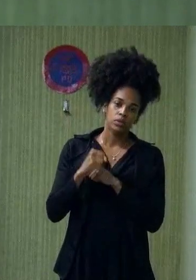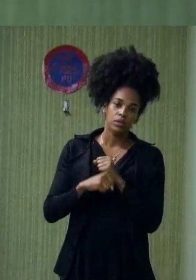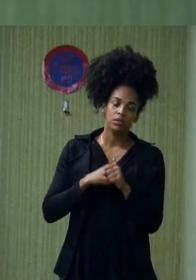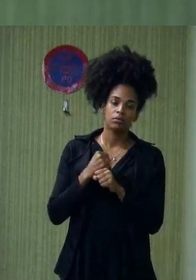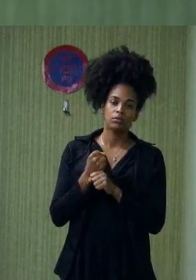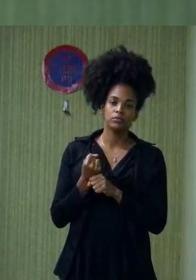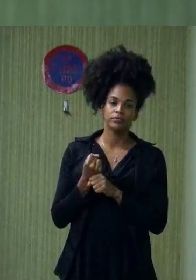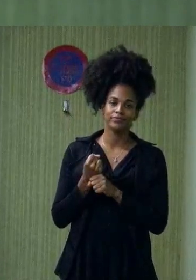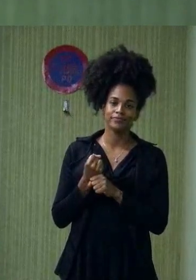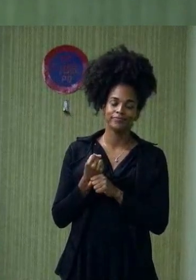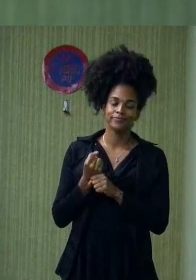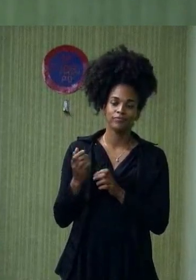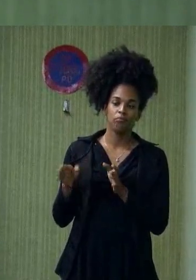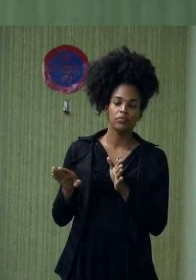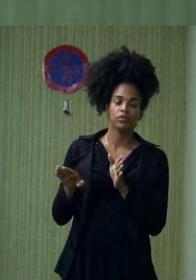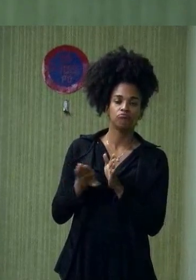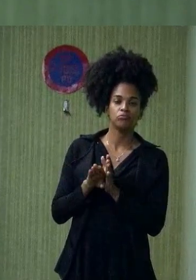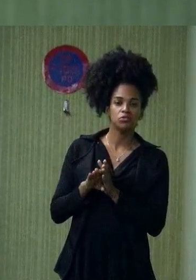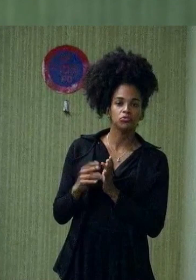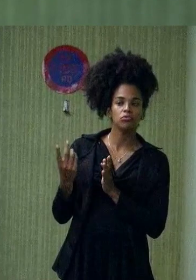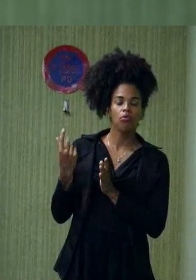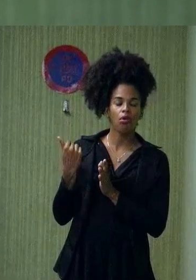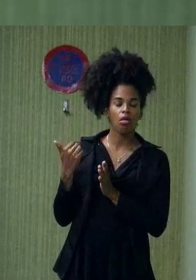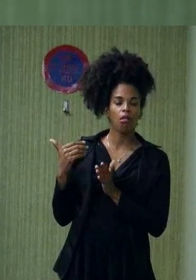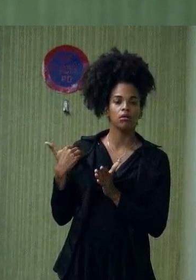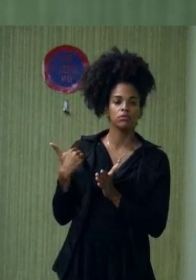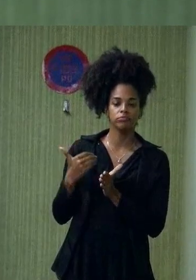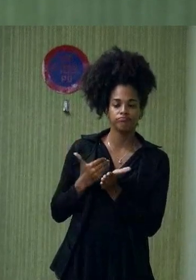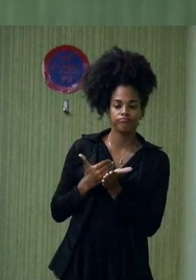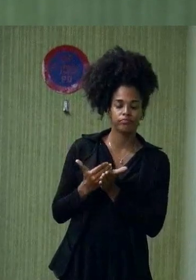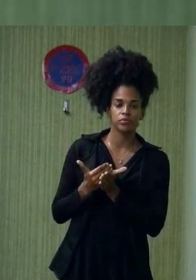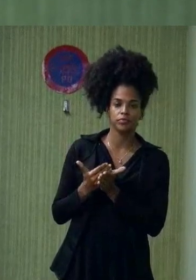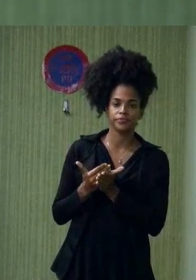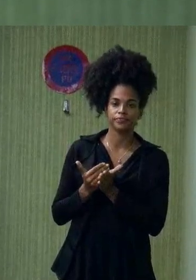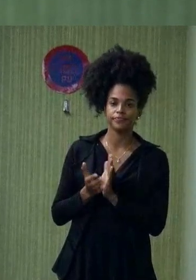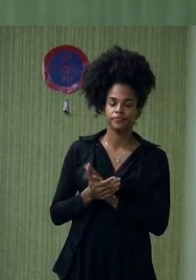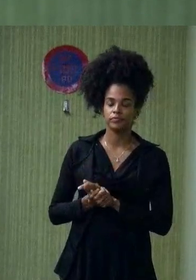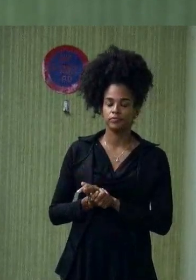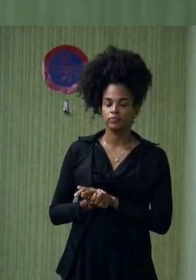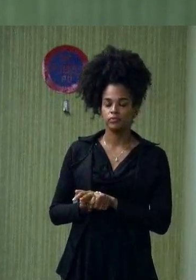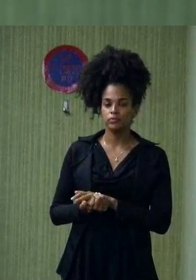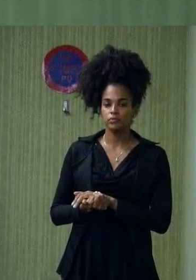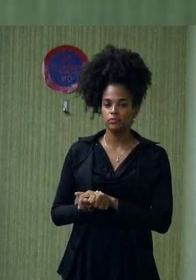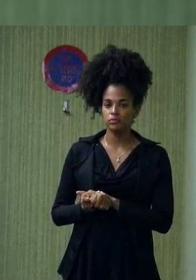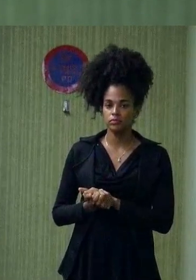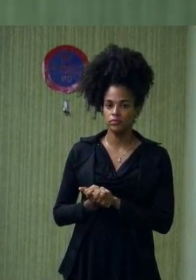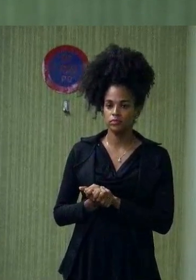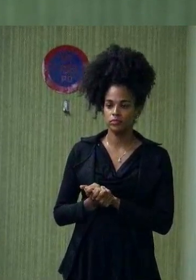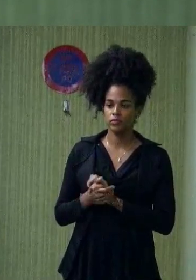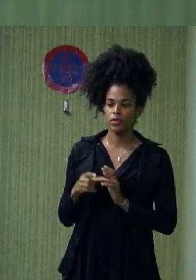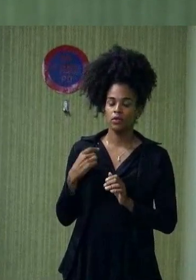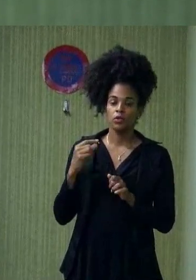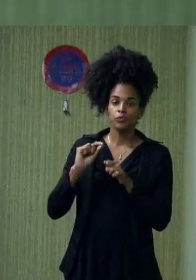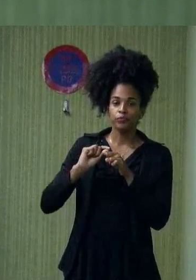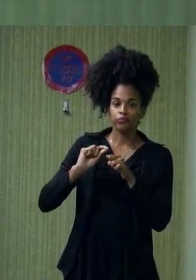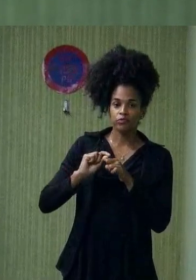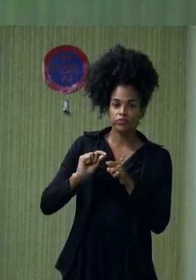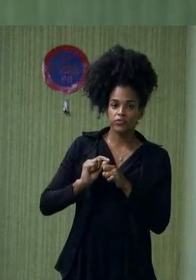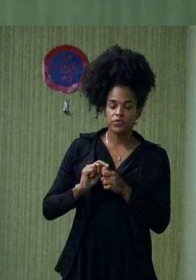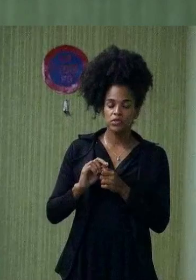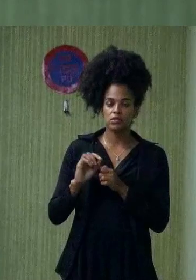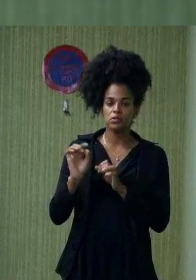isso aconteceu então nós fizemos uma nota conjunta com a Secretaria Estadual de Educação com a